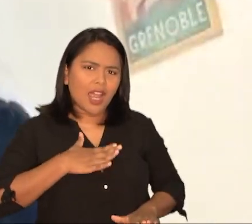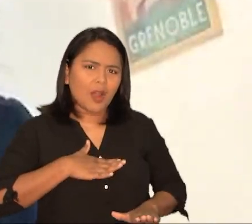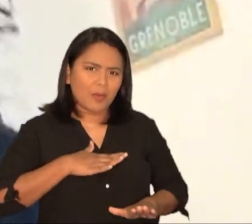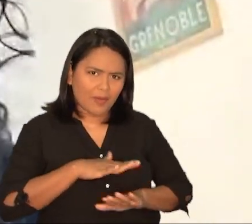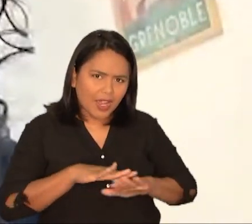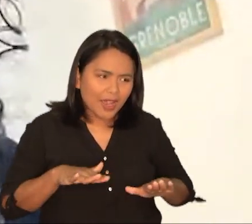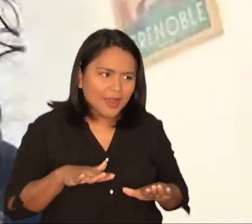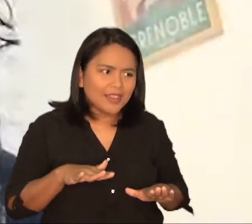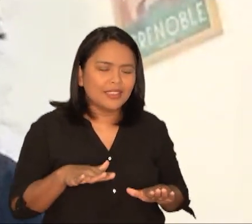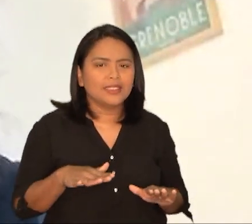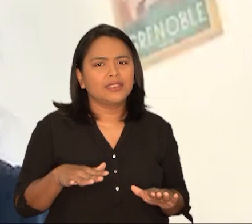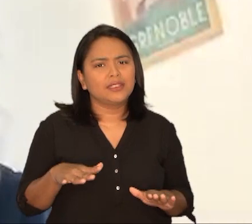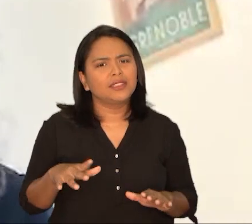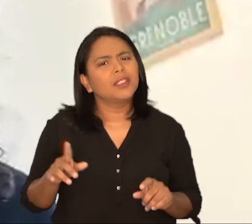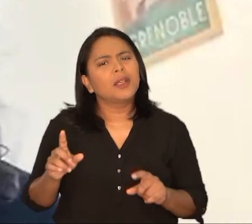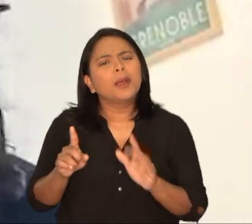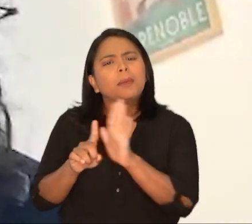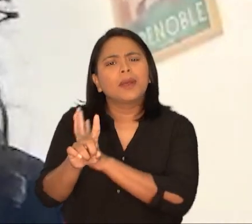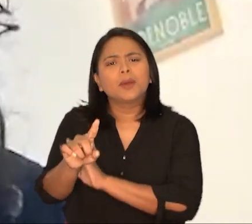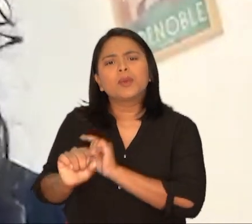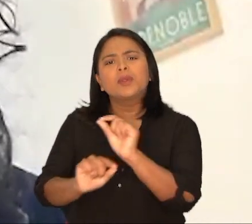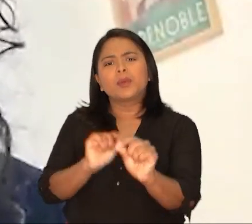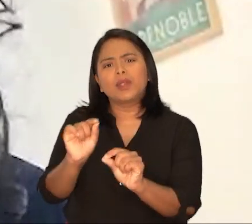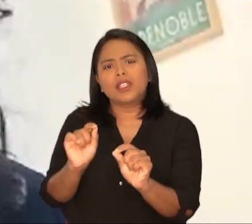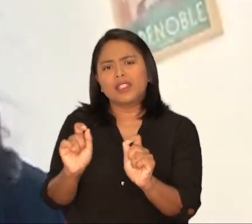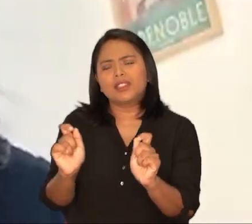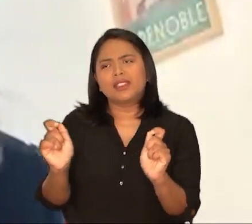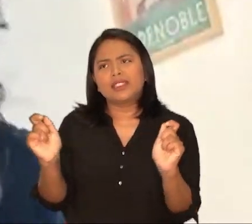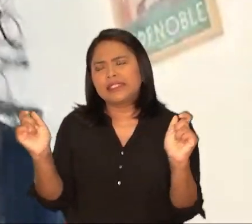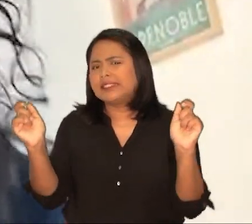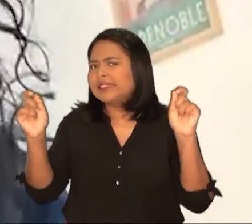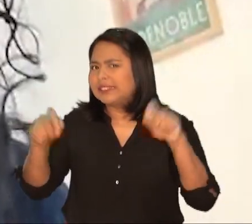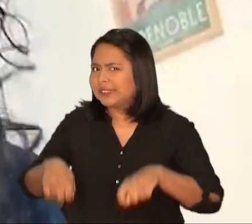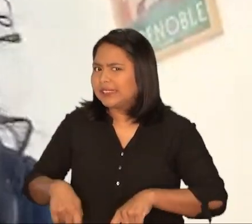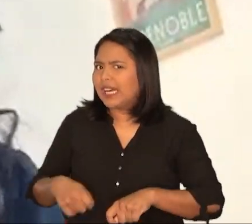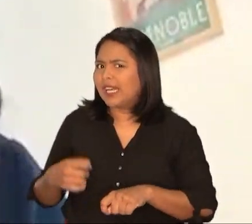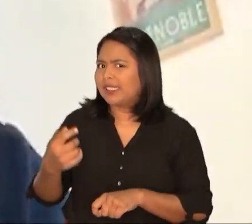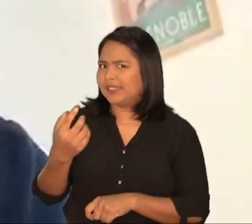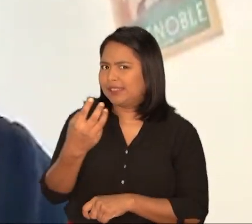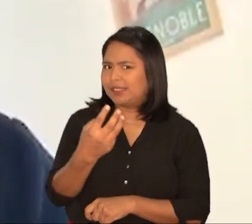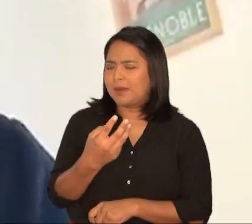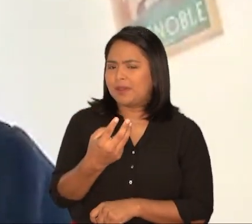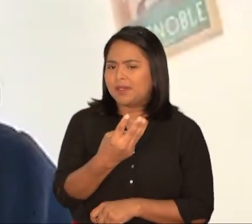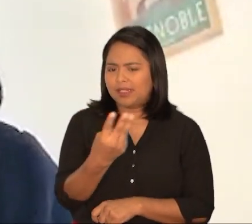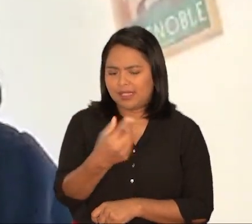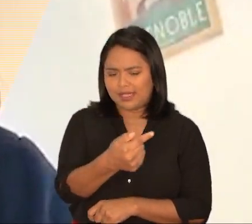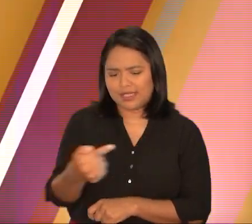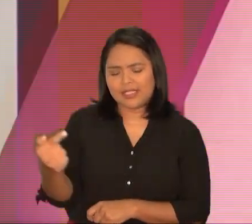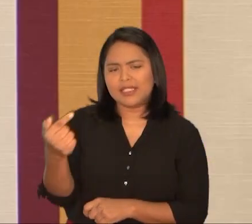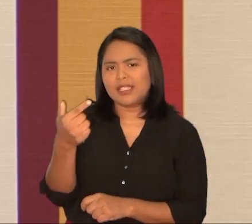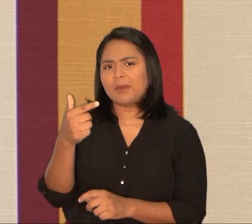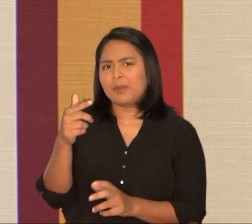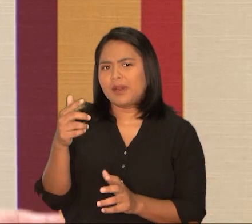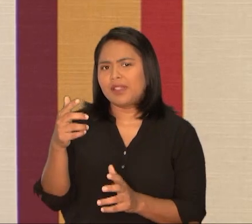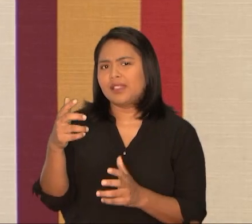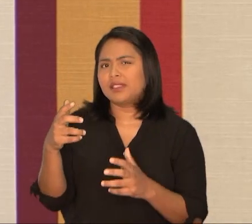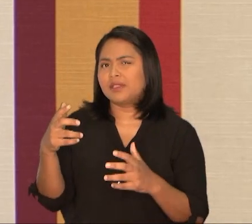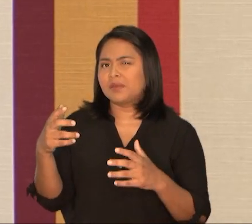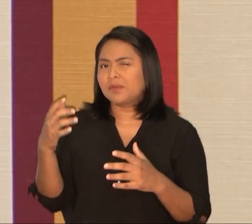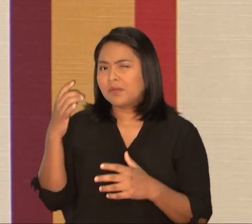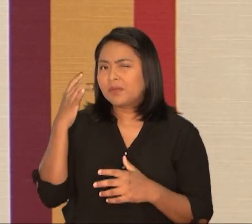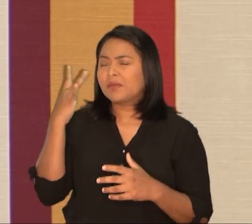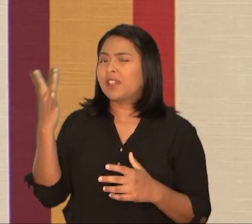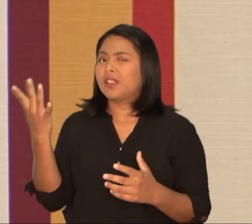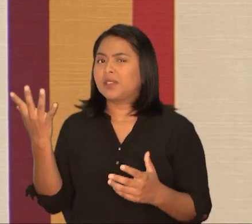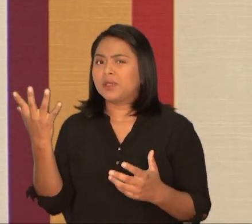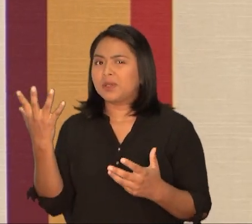é possível ter essas três primeiras semanas menos cansativa e menos dolorosa? Então, que